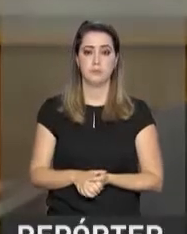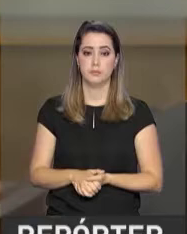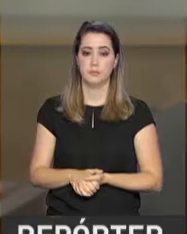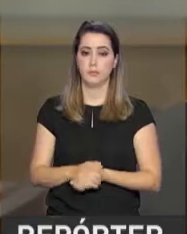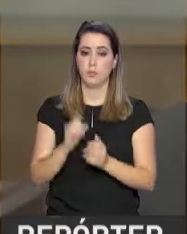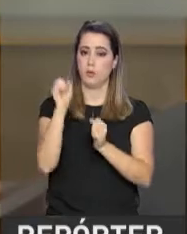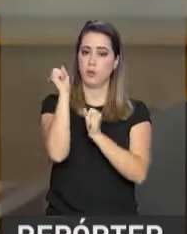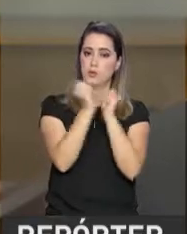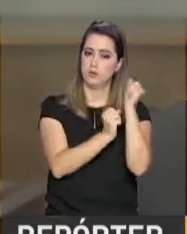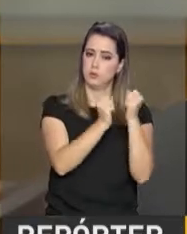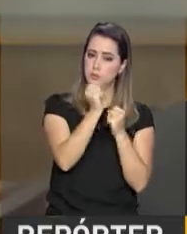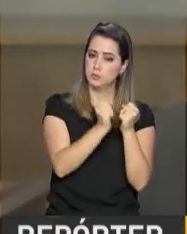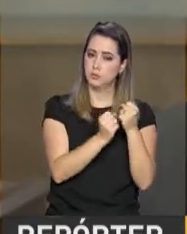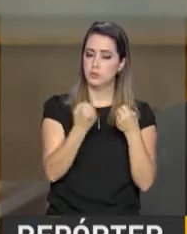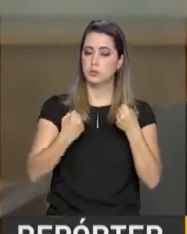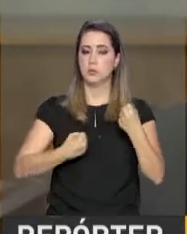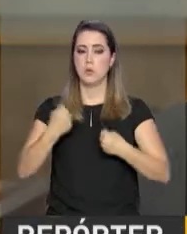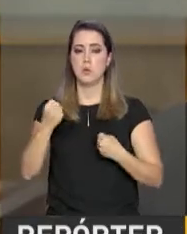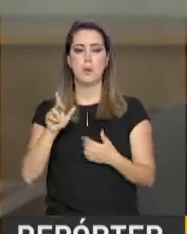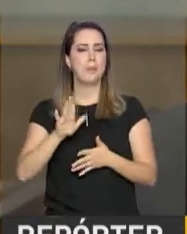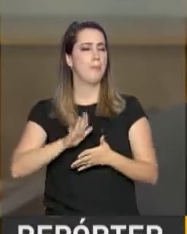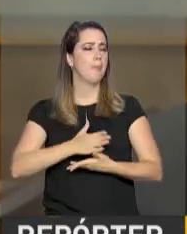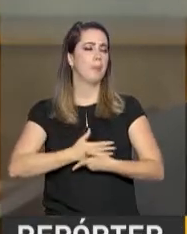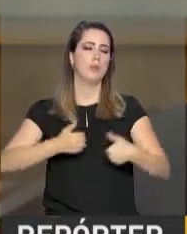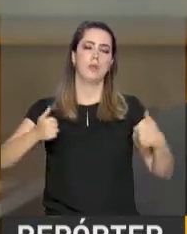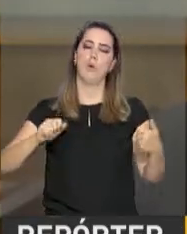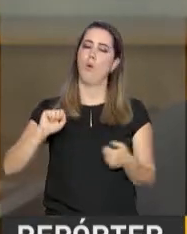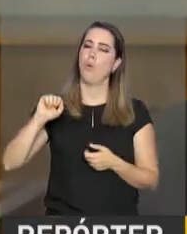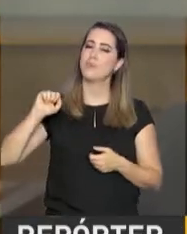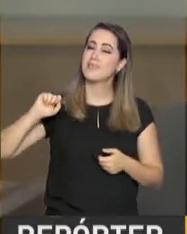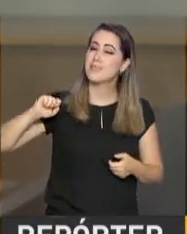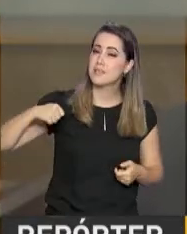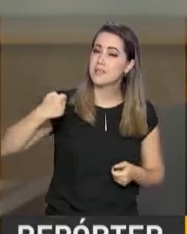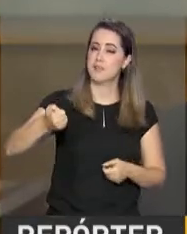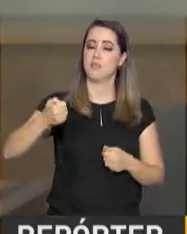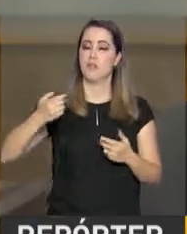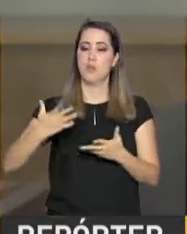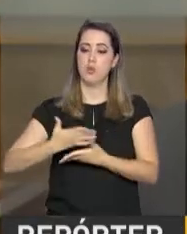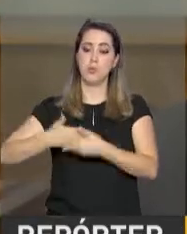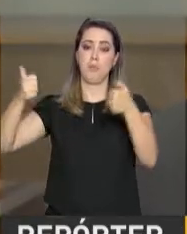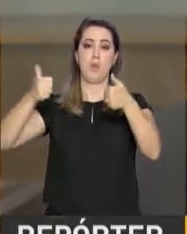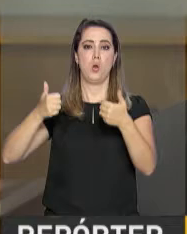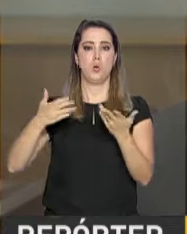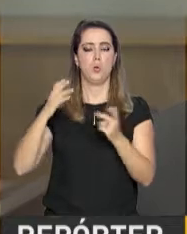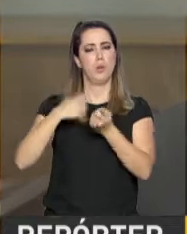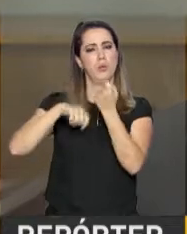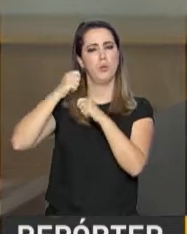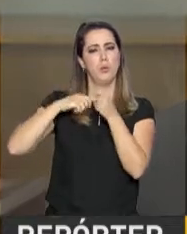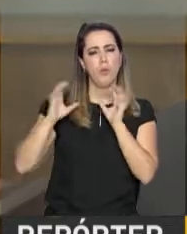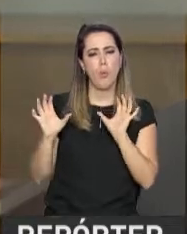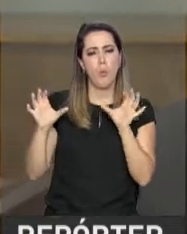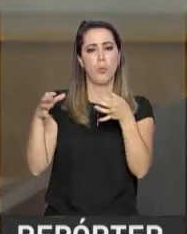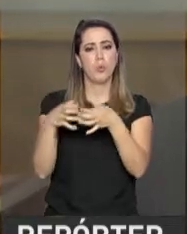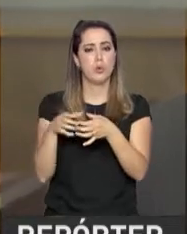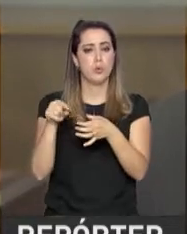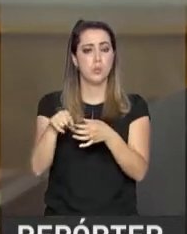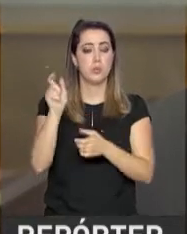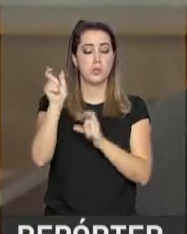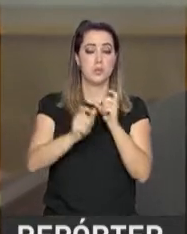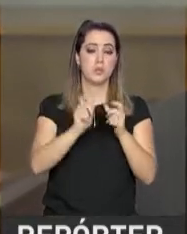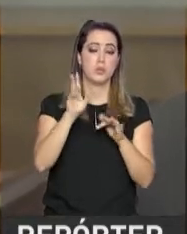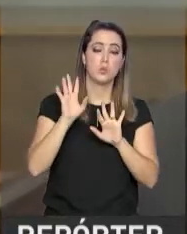da indústria automobilística é o melhor sinal, né, de reativação da economia. É um setor em que o